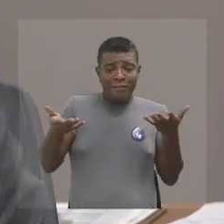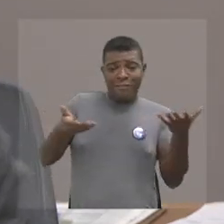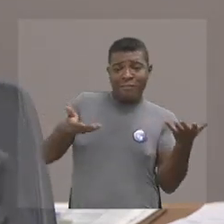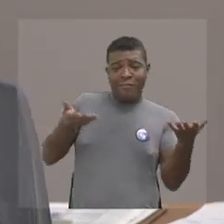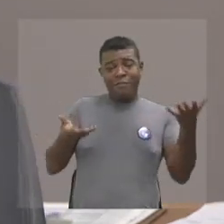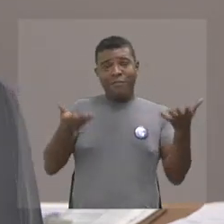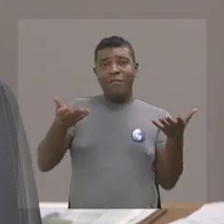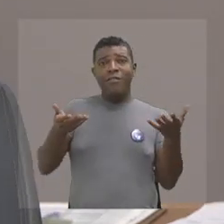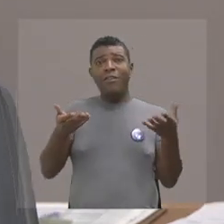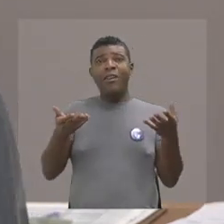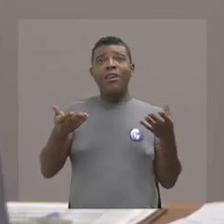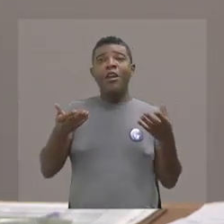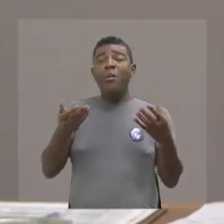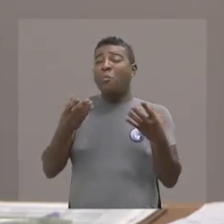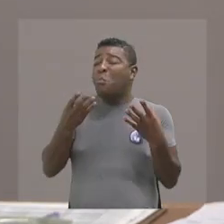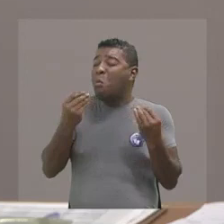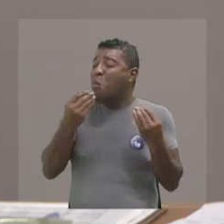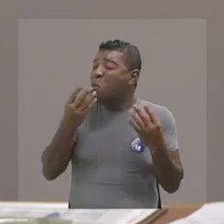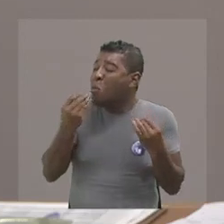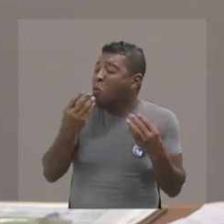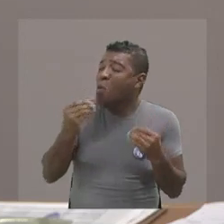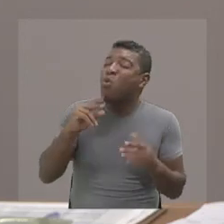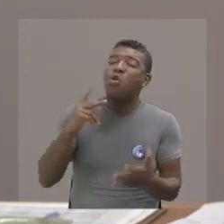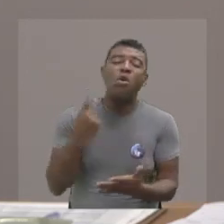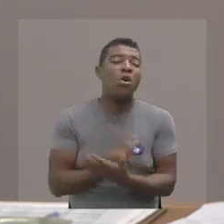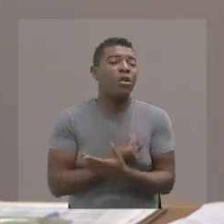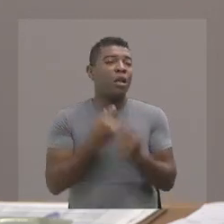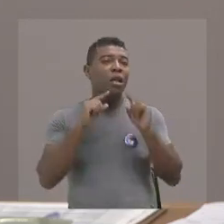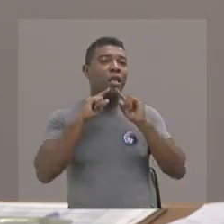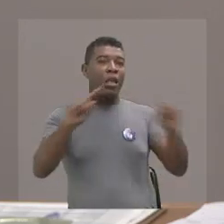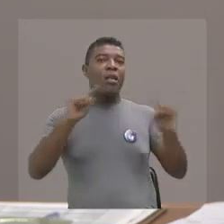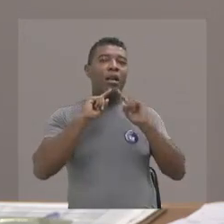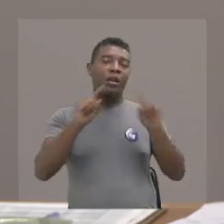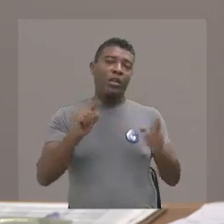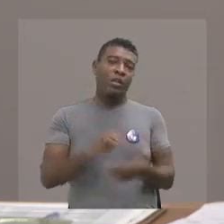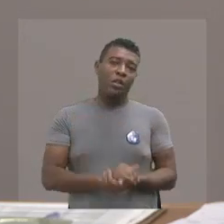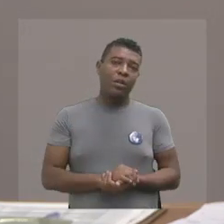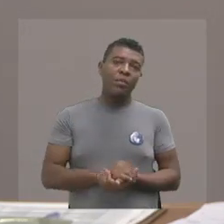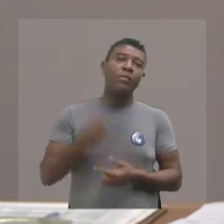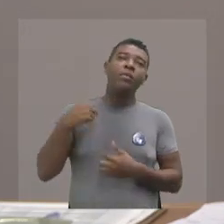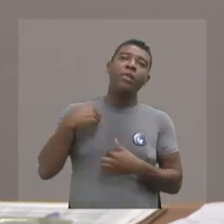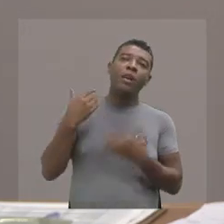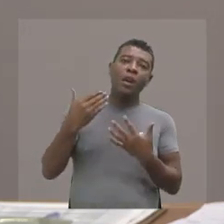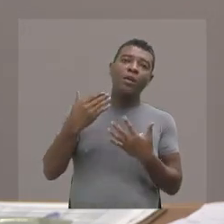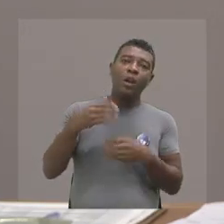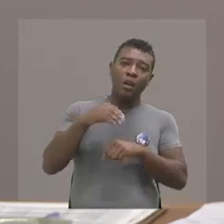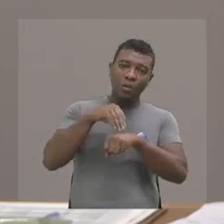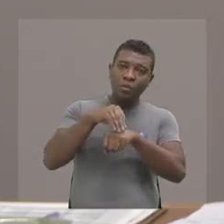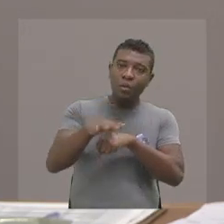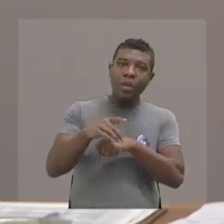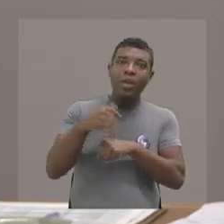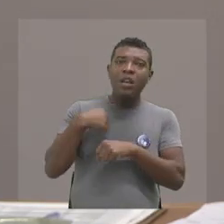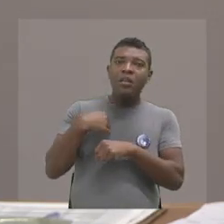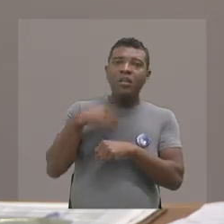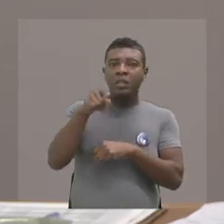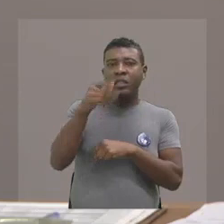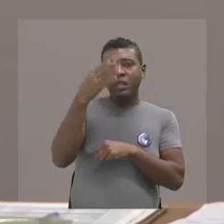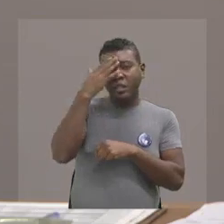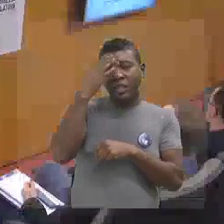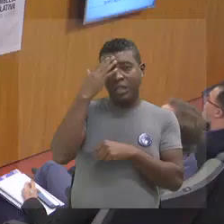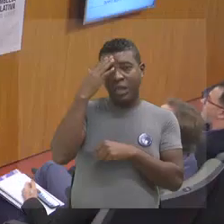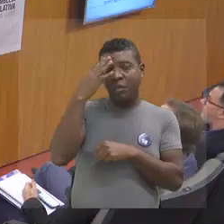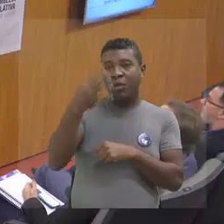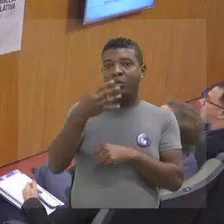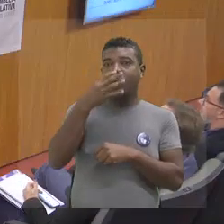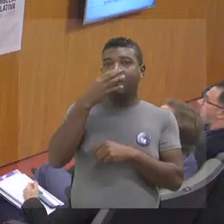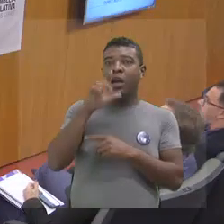eu quero dizer o Lohana é e você sabe admiração que eu tenho por você a Lohana tava